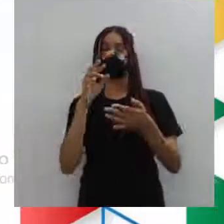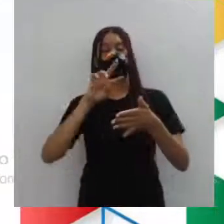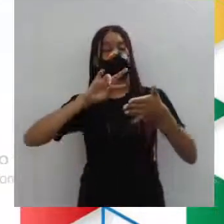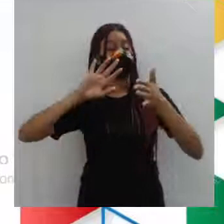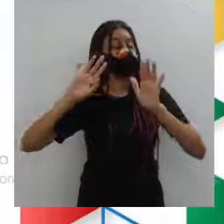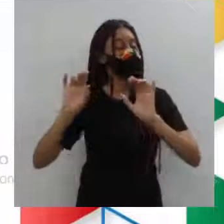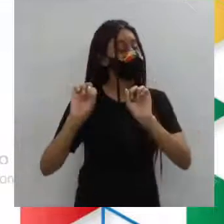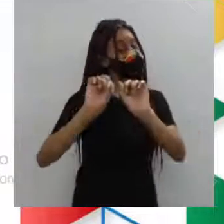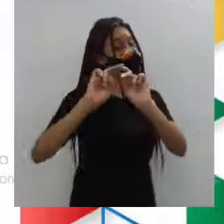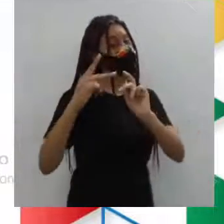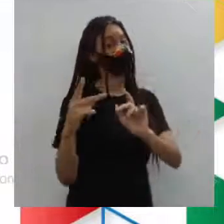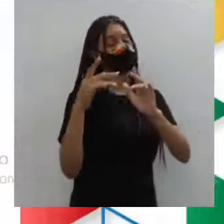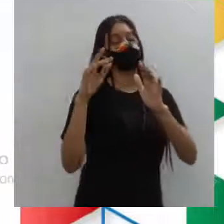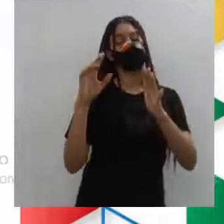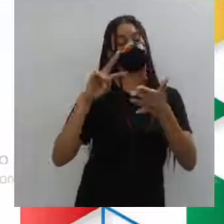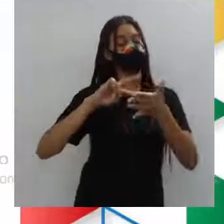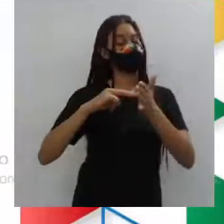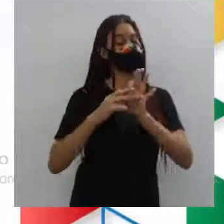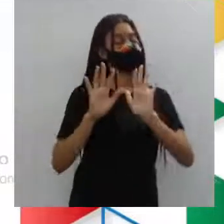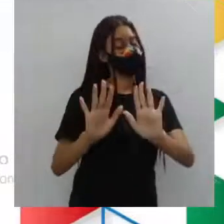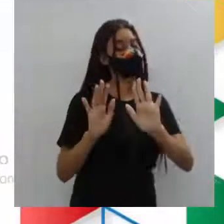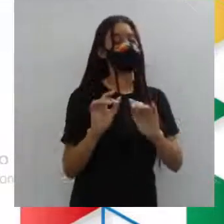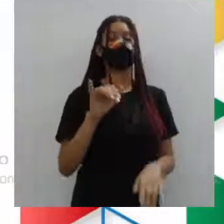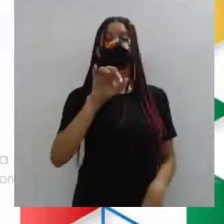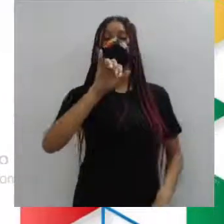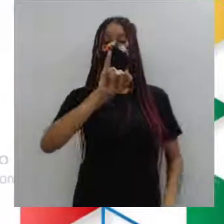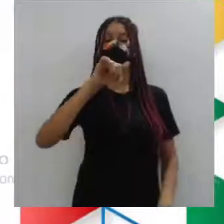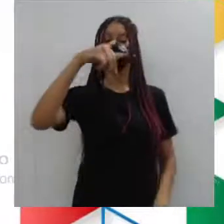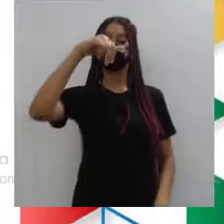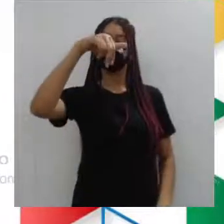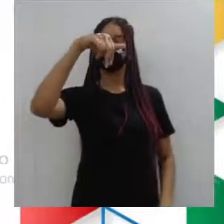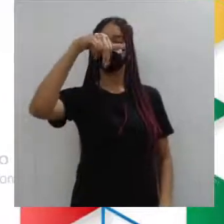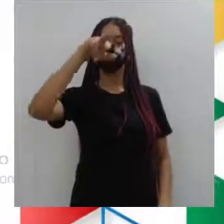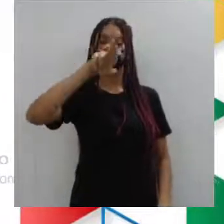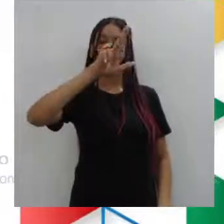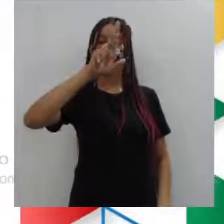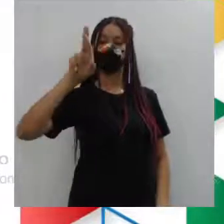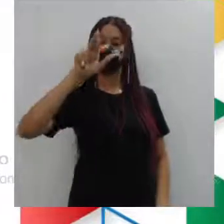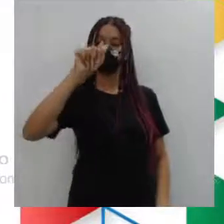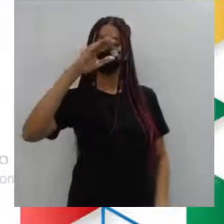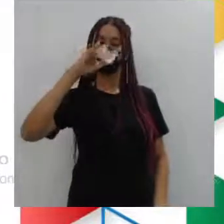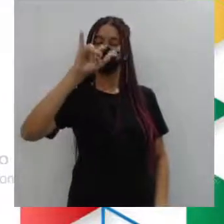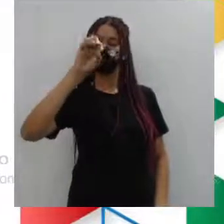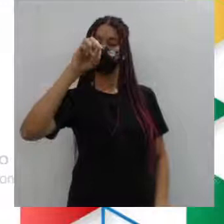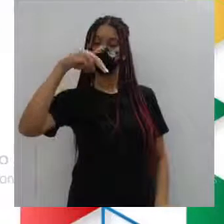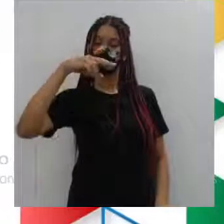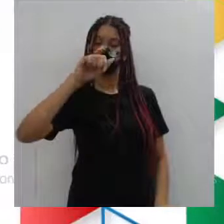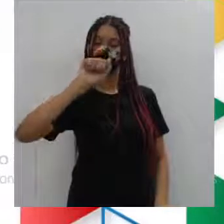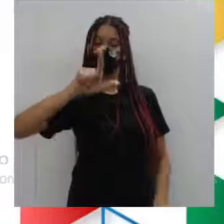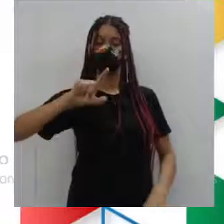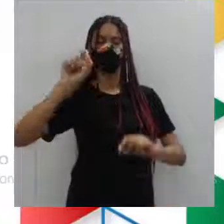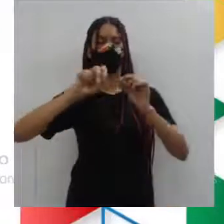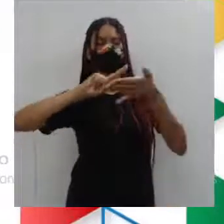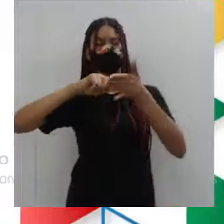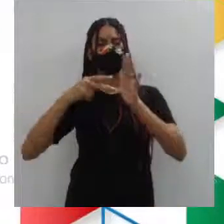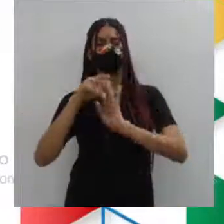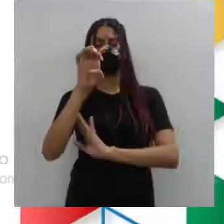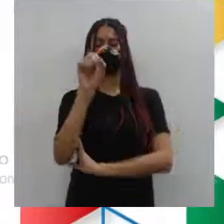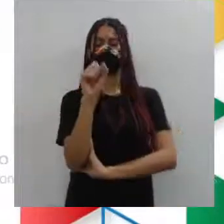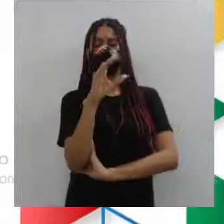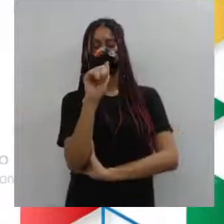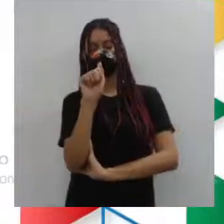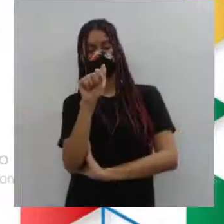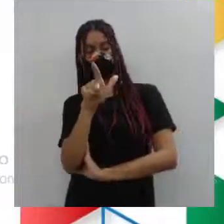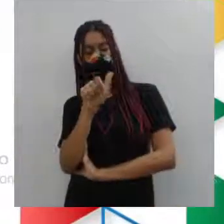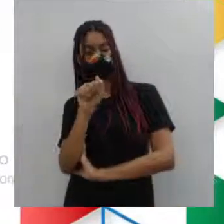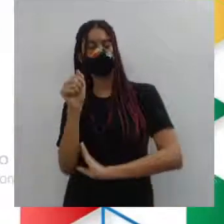ok? Exemplo de caso da razão entre dois segmentos. Né? O que é uma escala, por exemplo? A escala é